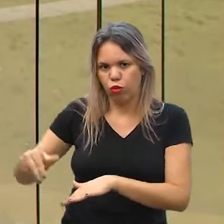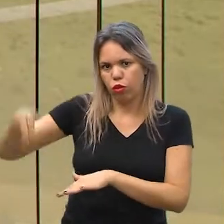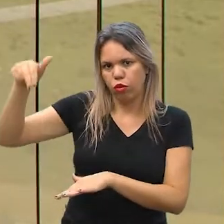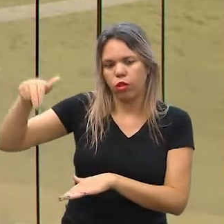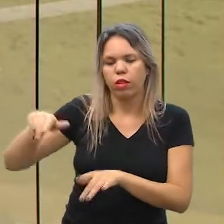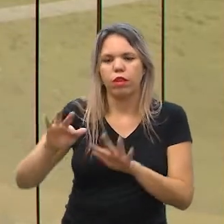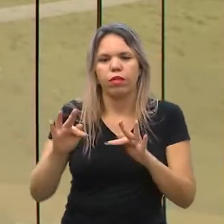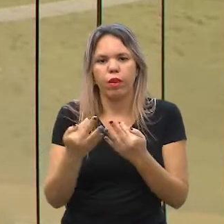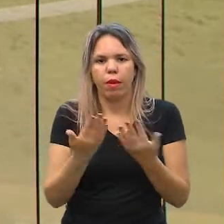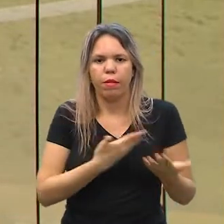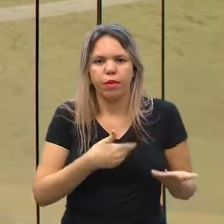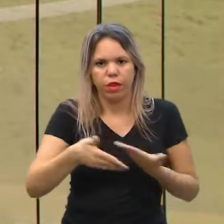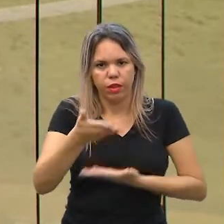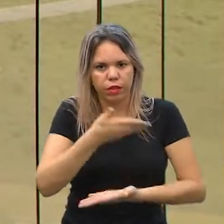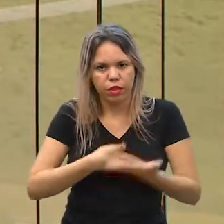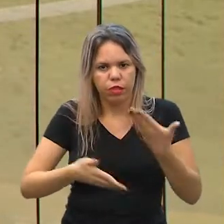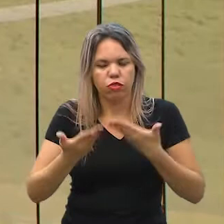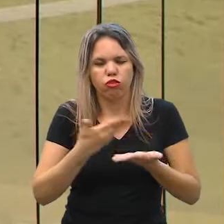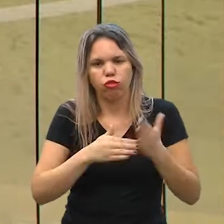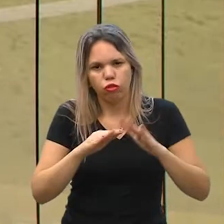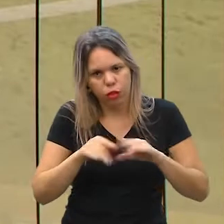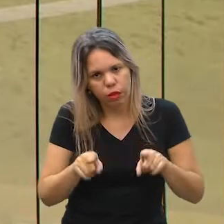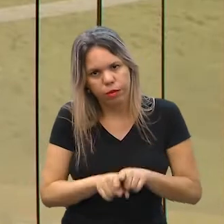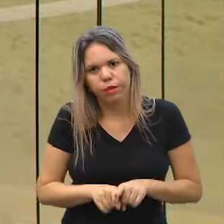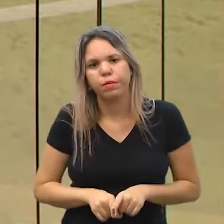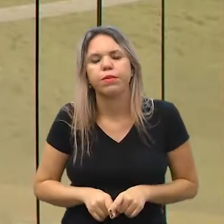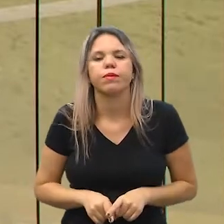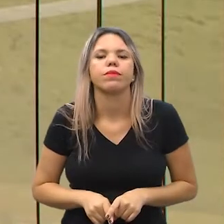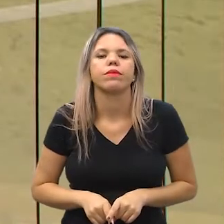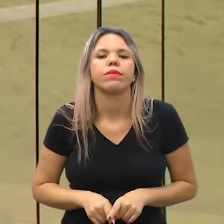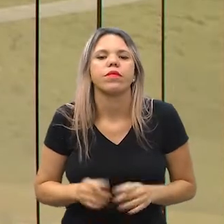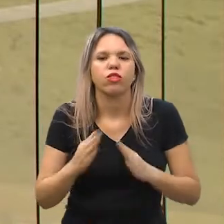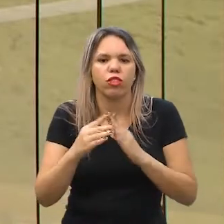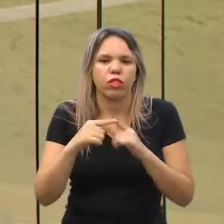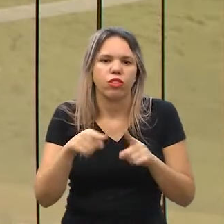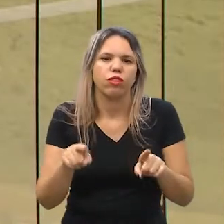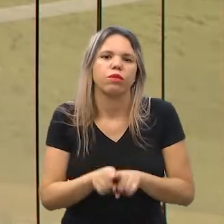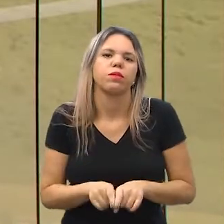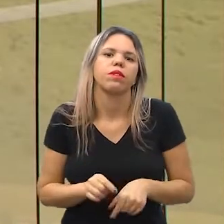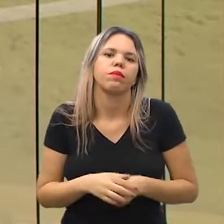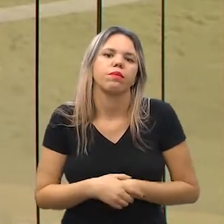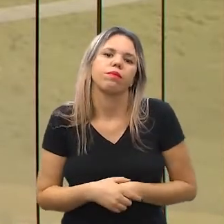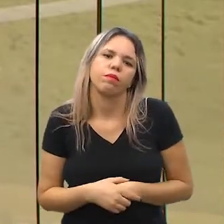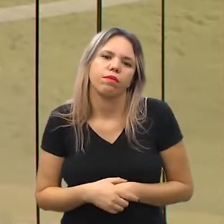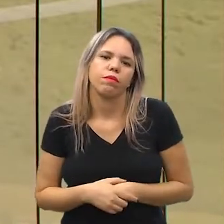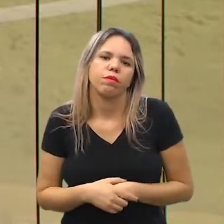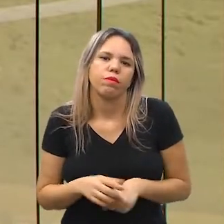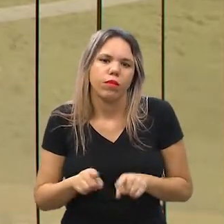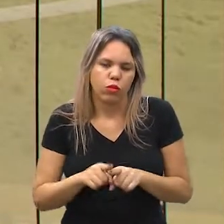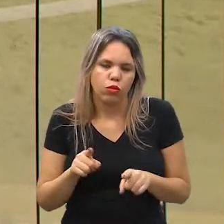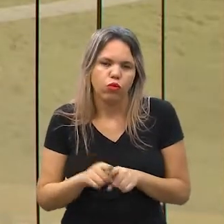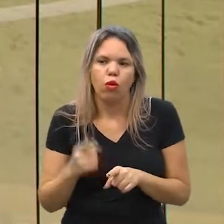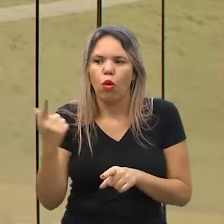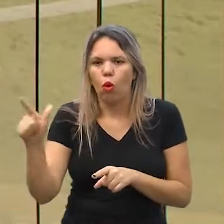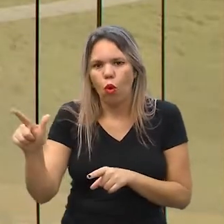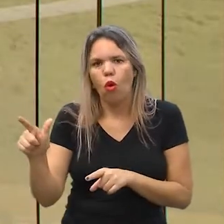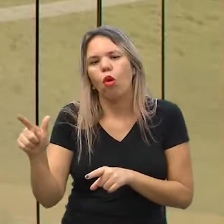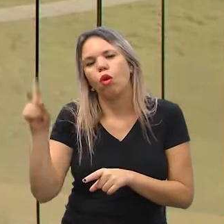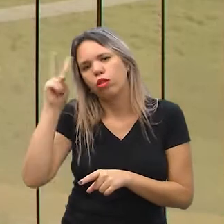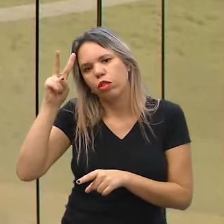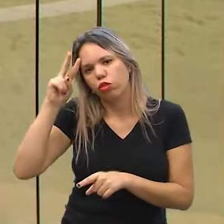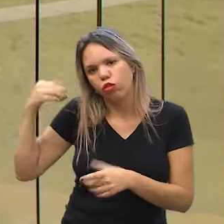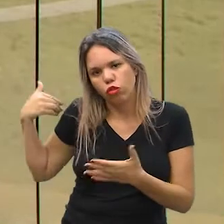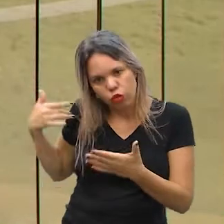norte, famílias, amigos de escola e assim por diante, de igreja, mas também construí uma outra